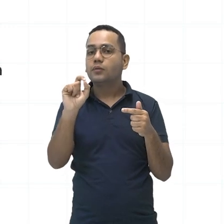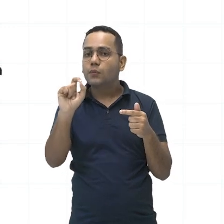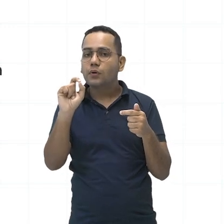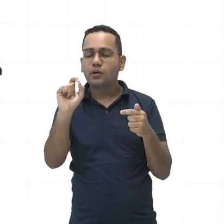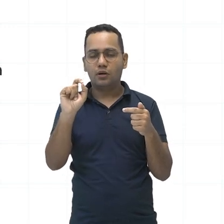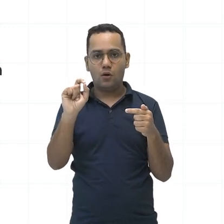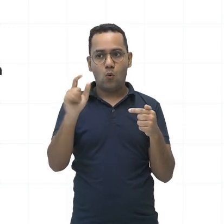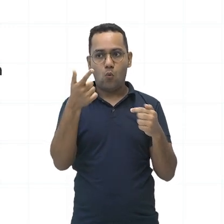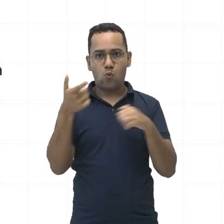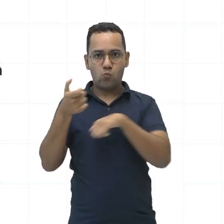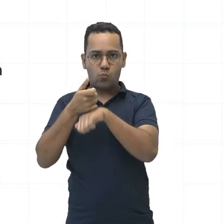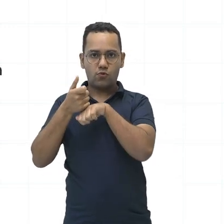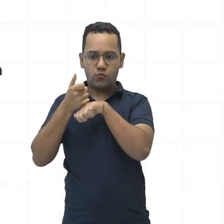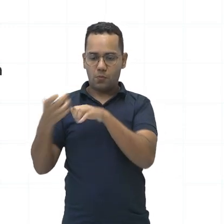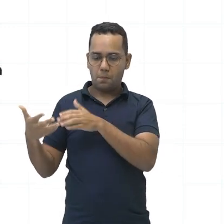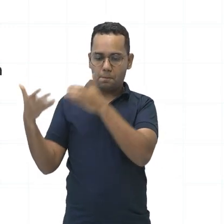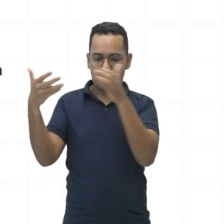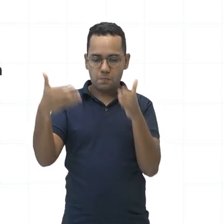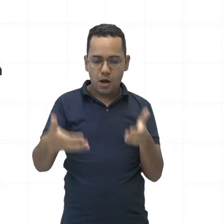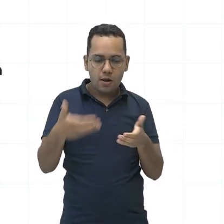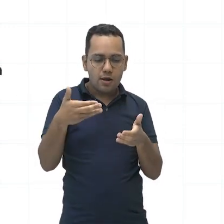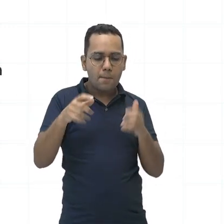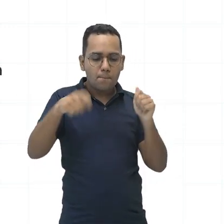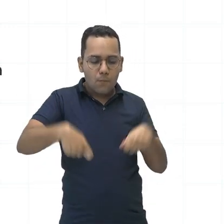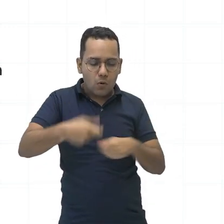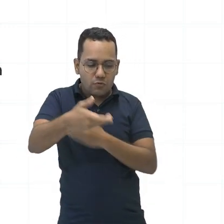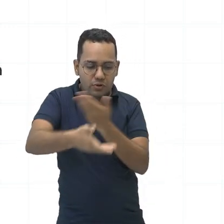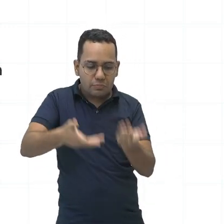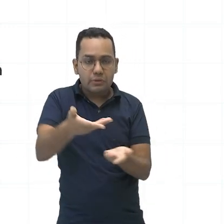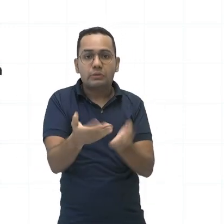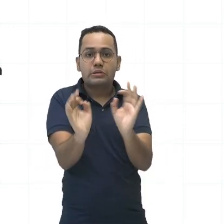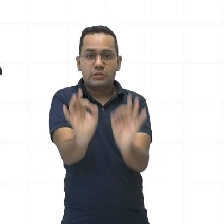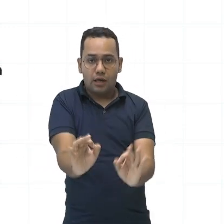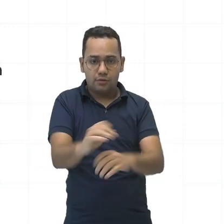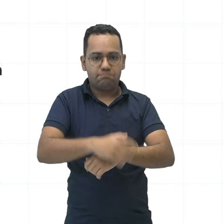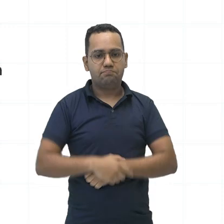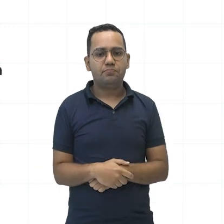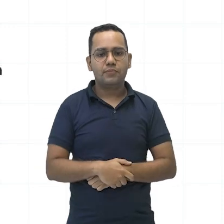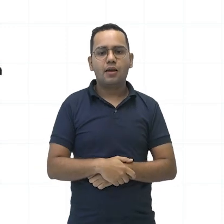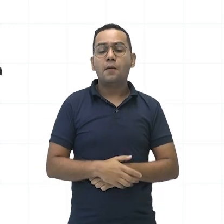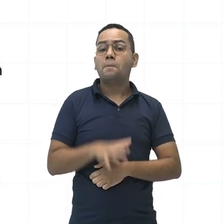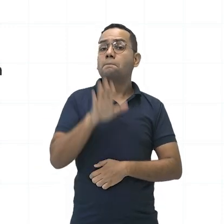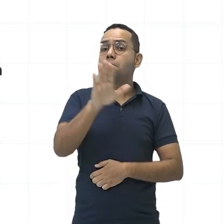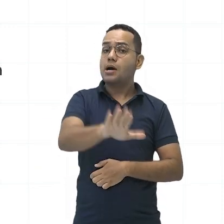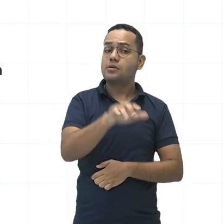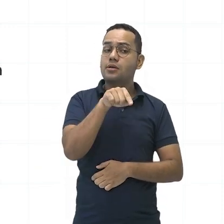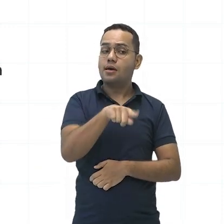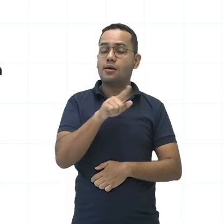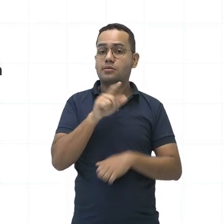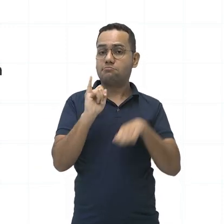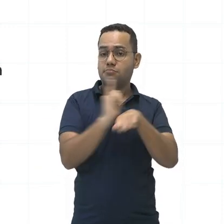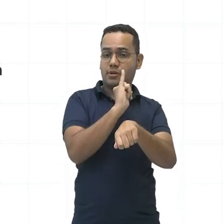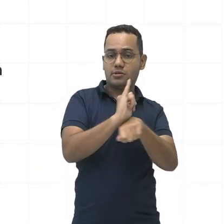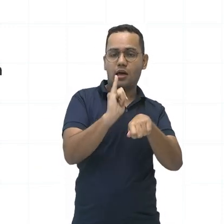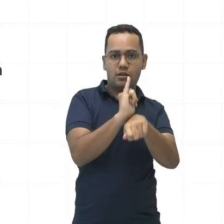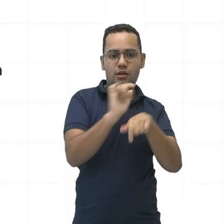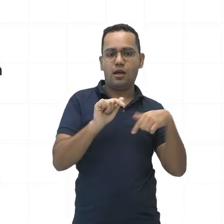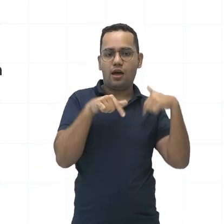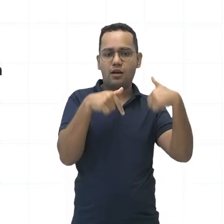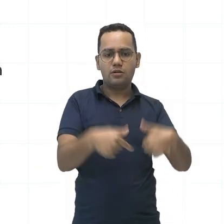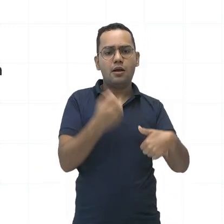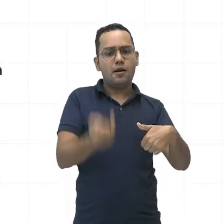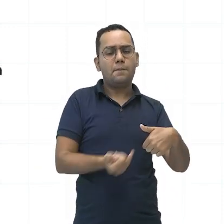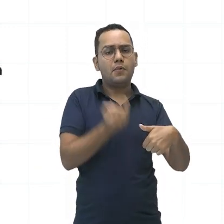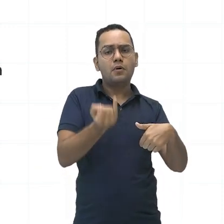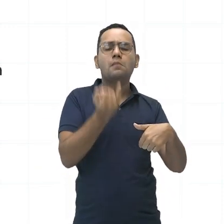de atendimento chegue até o local. Essas intervenções são muito importantes, pois podem